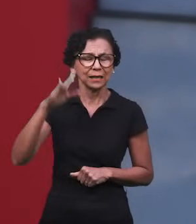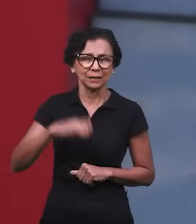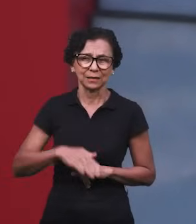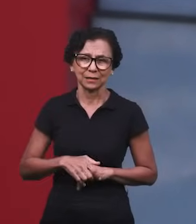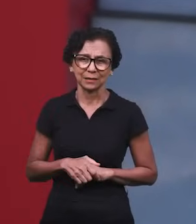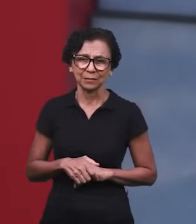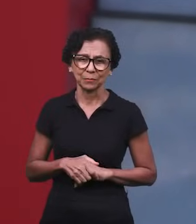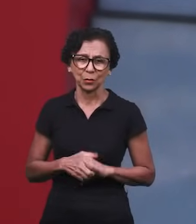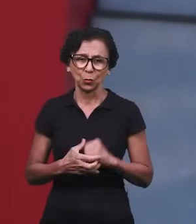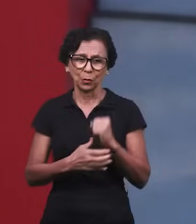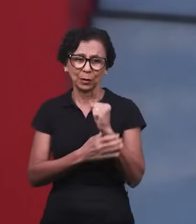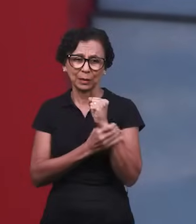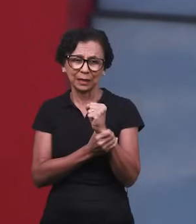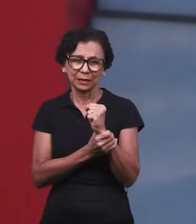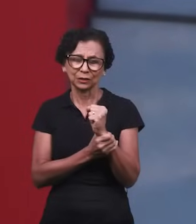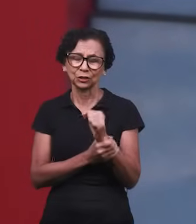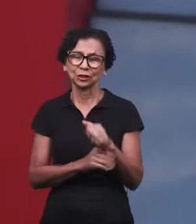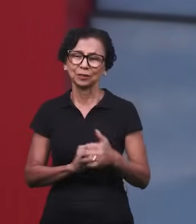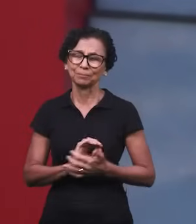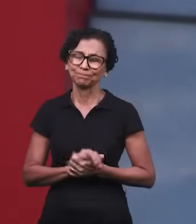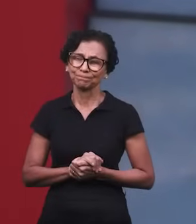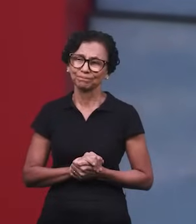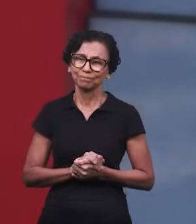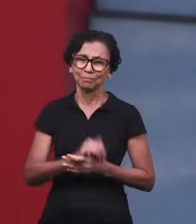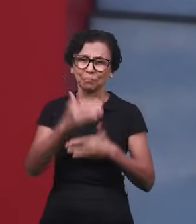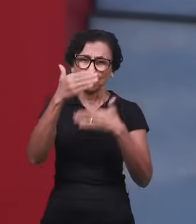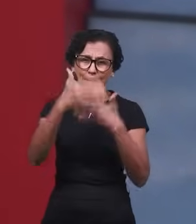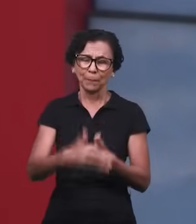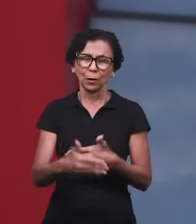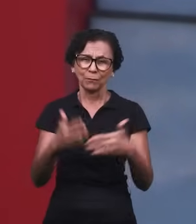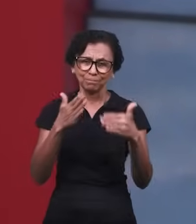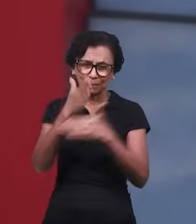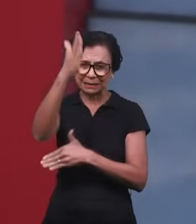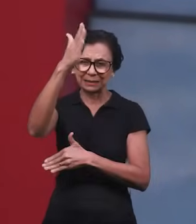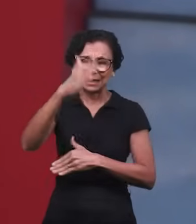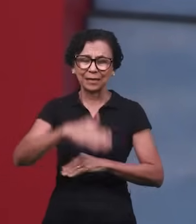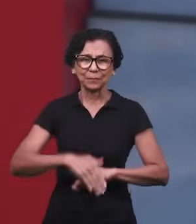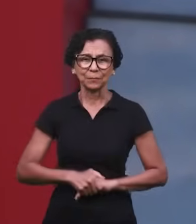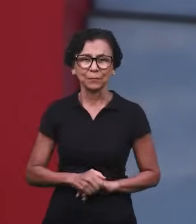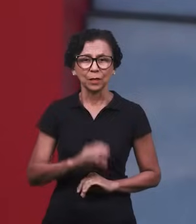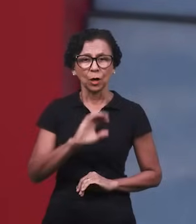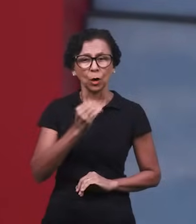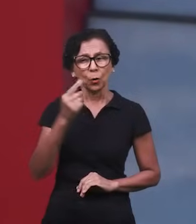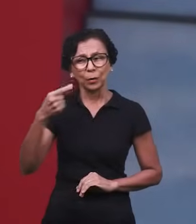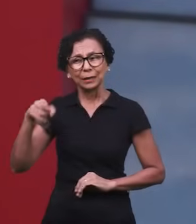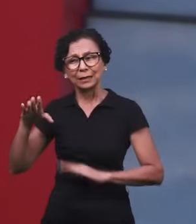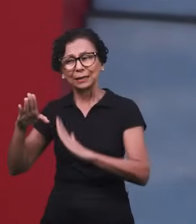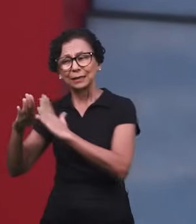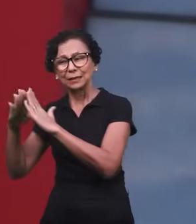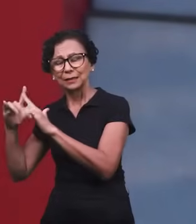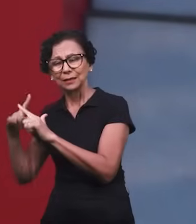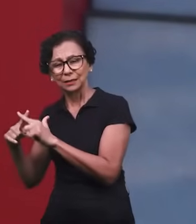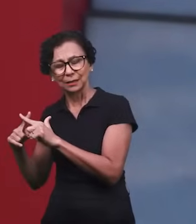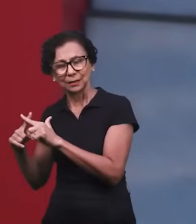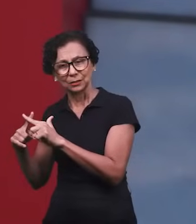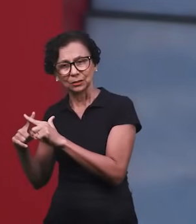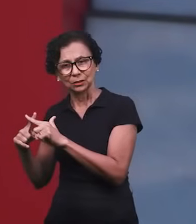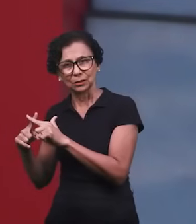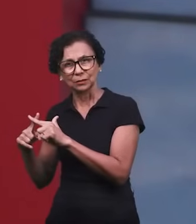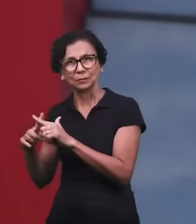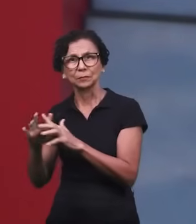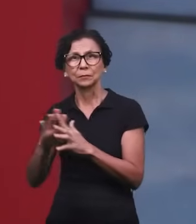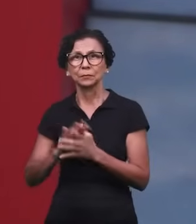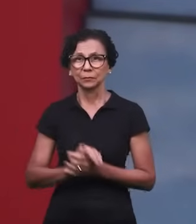que eu vá mais seguro para a prova ou vou à igreja. Eu já tive experiências de, tendo já